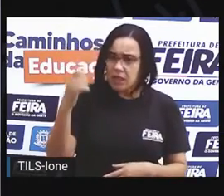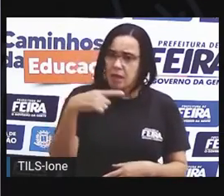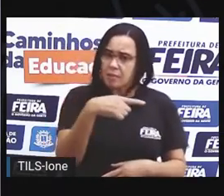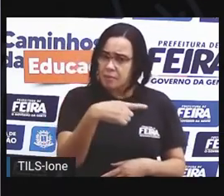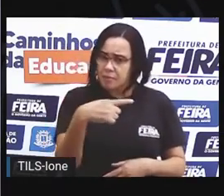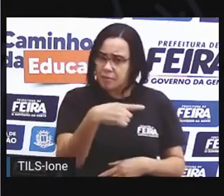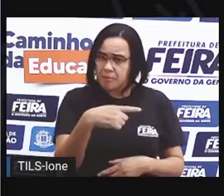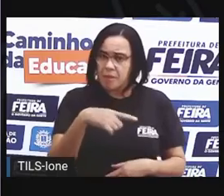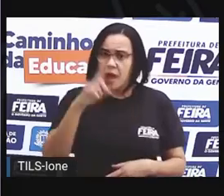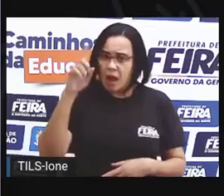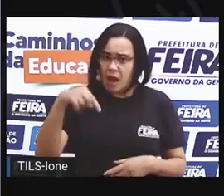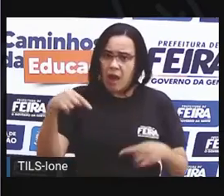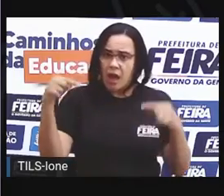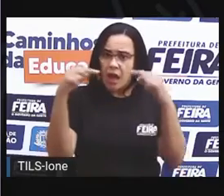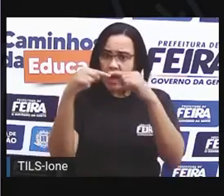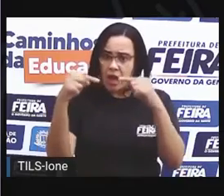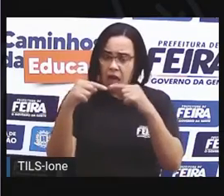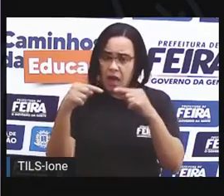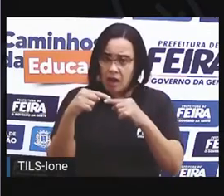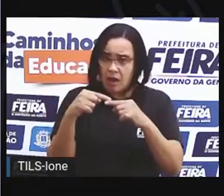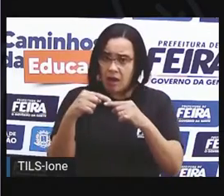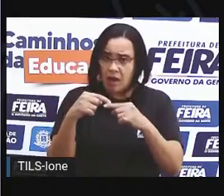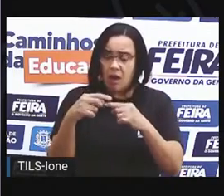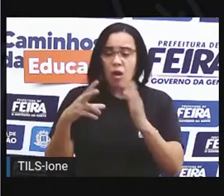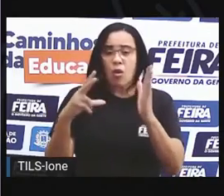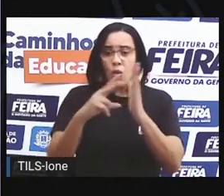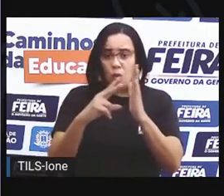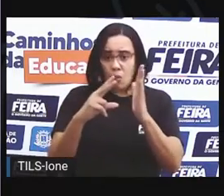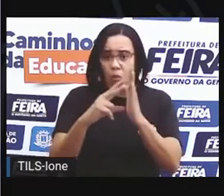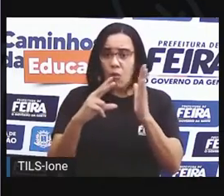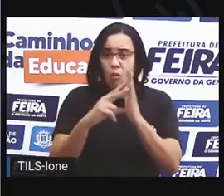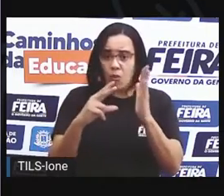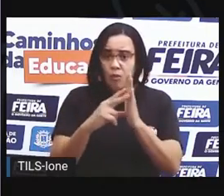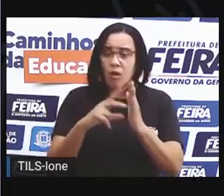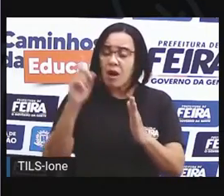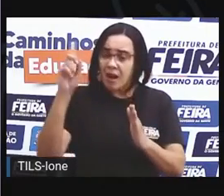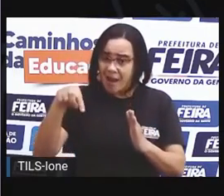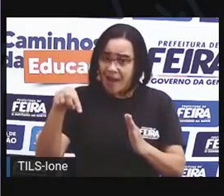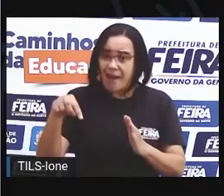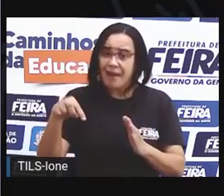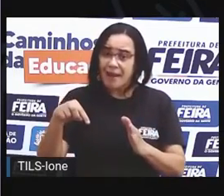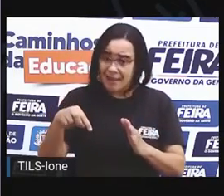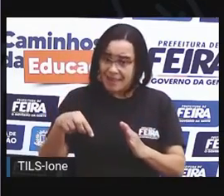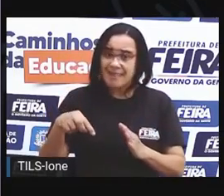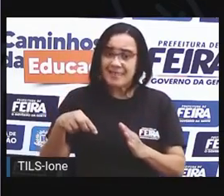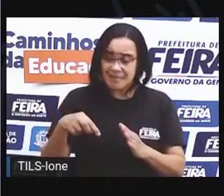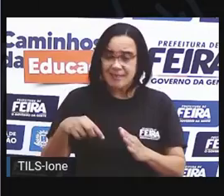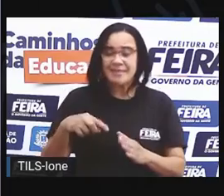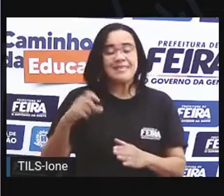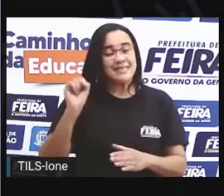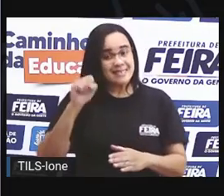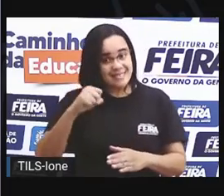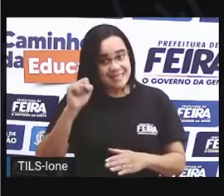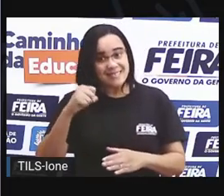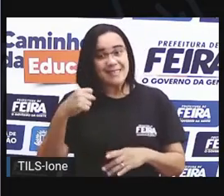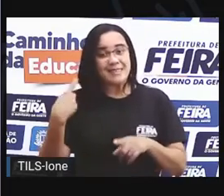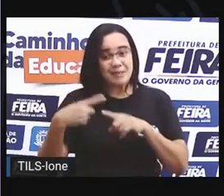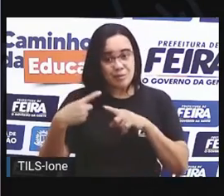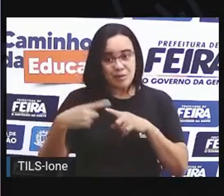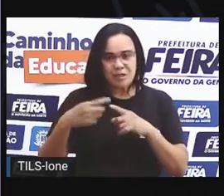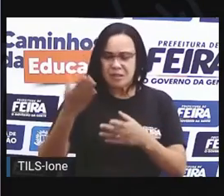instrumento indígena? Sim. É? Os índios trouxeram muitos instrumentos que eles